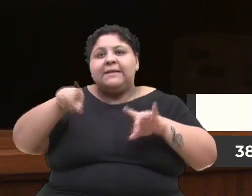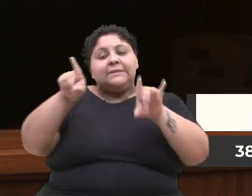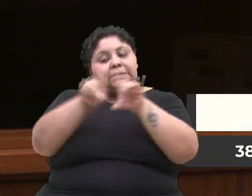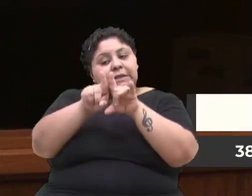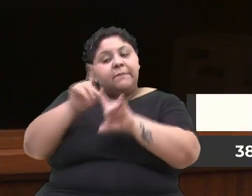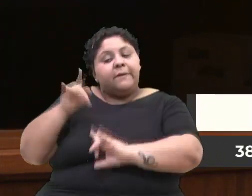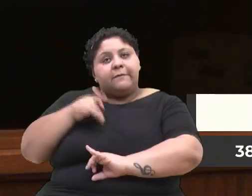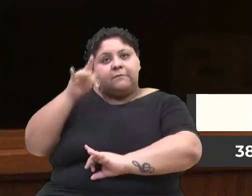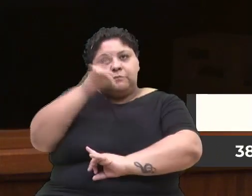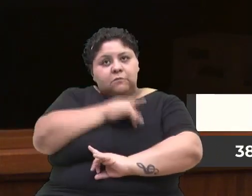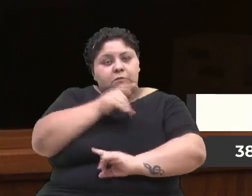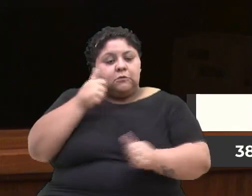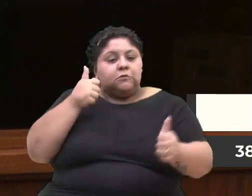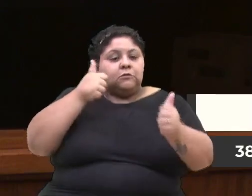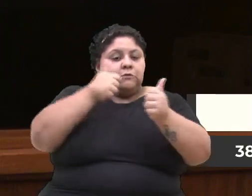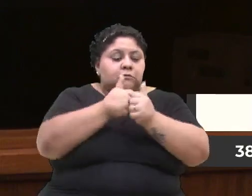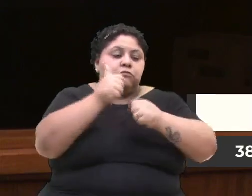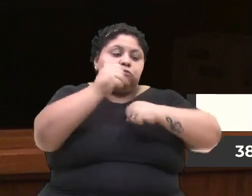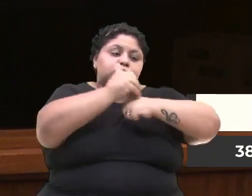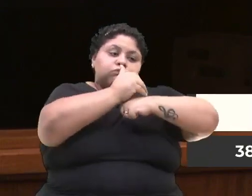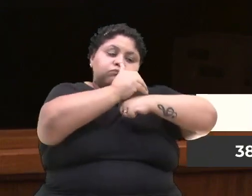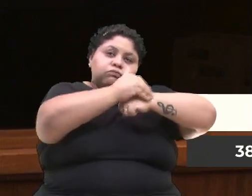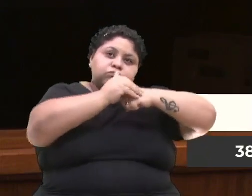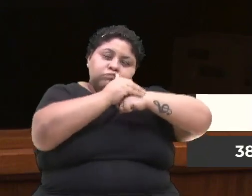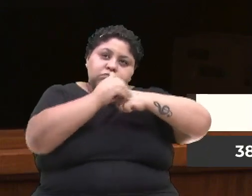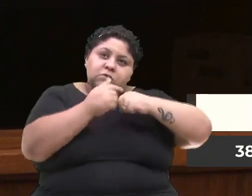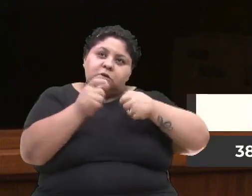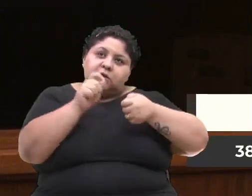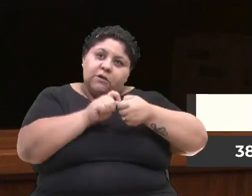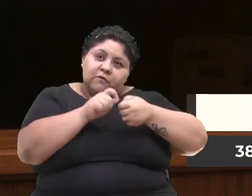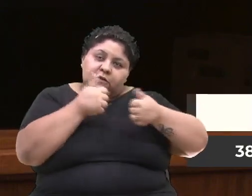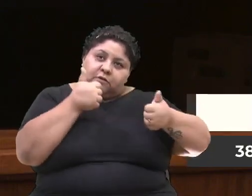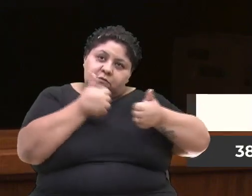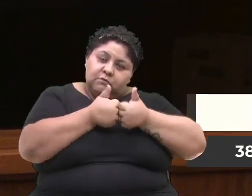né, através de uma conversa que eu fiz com o Elvino Bom Gás,